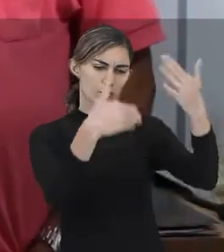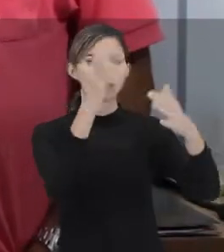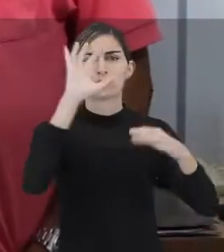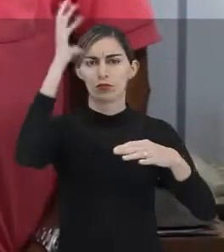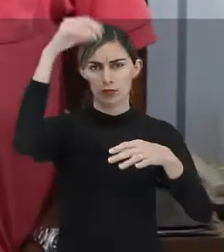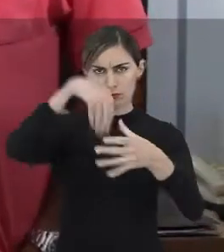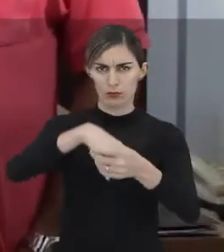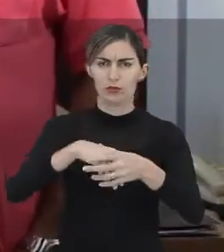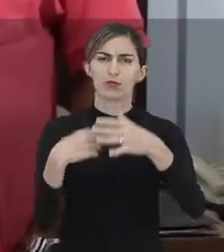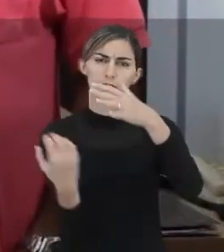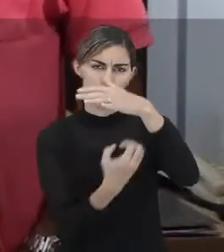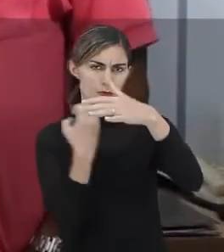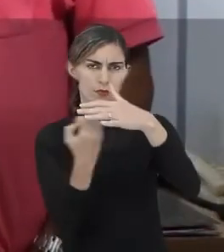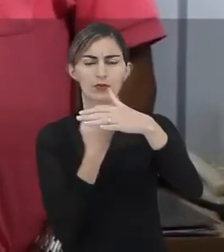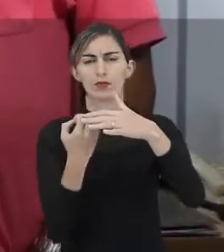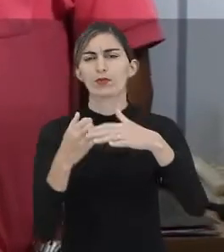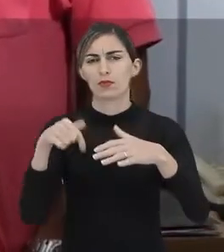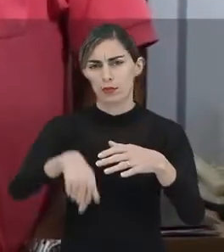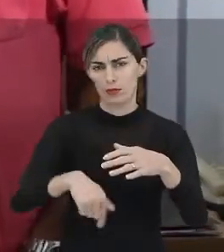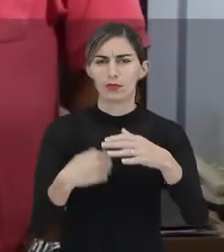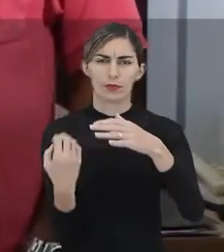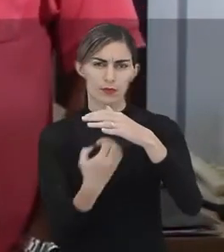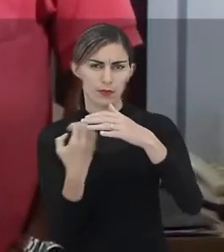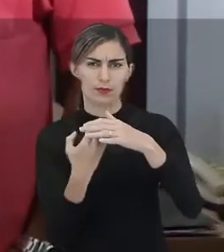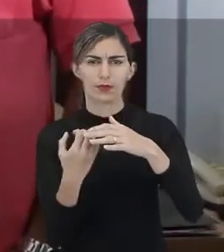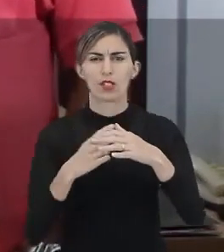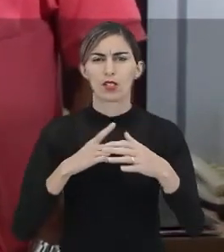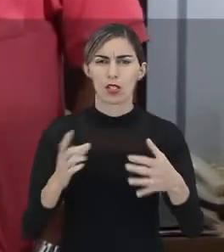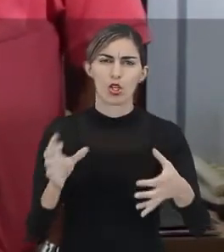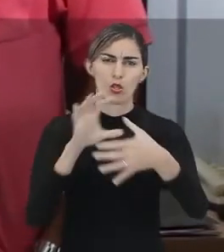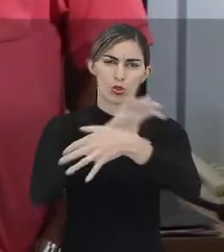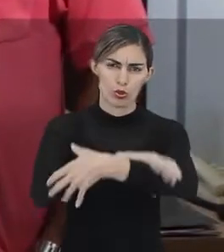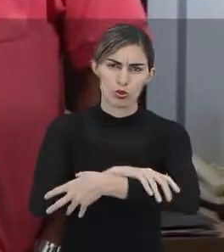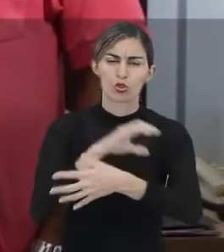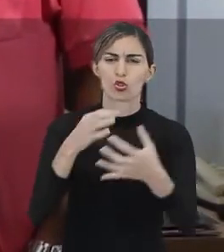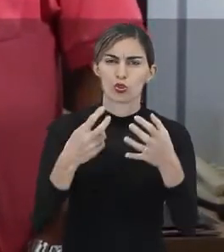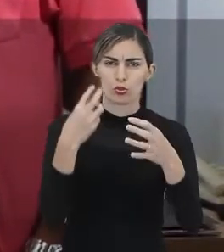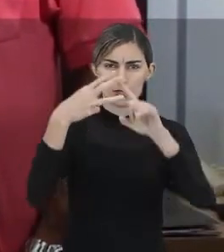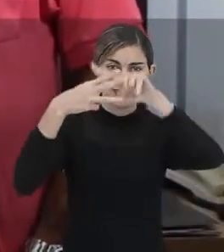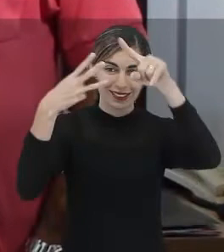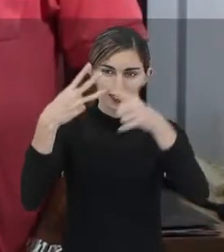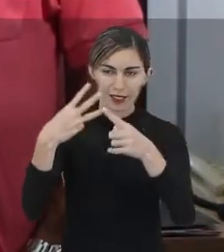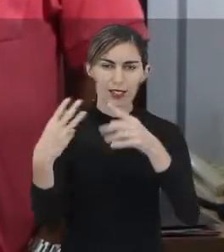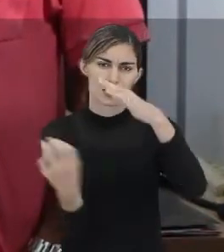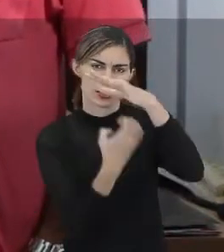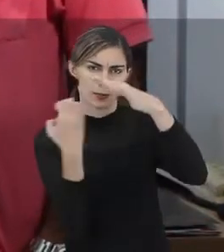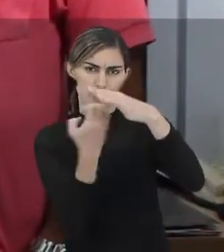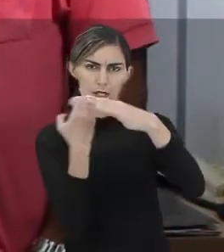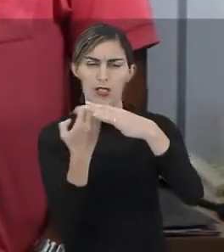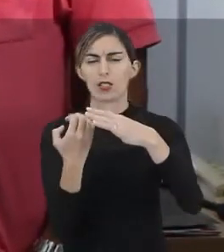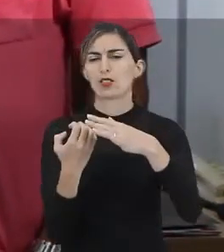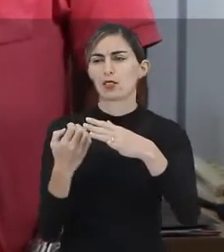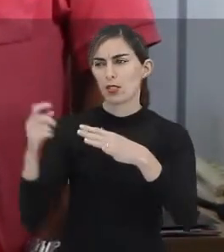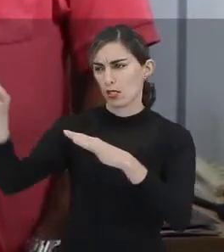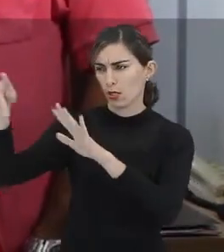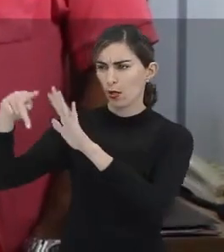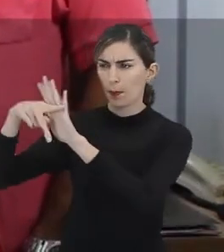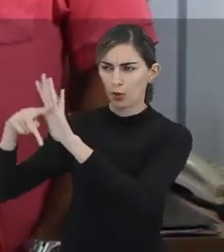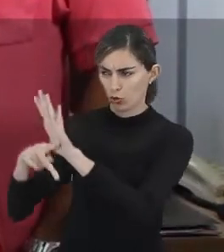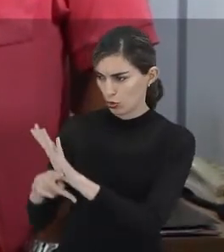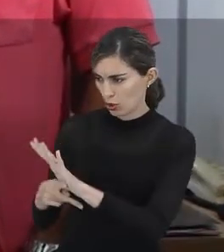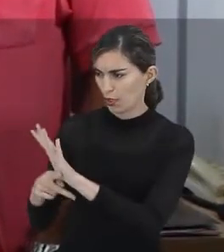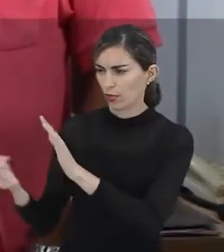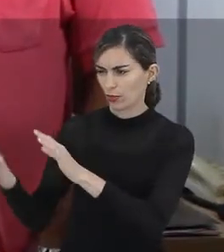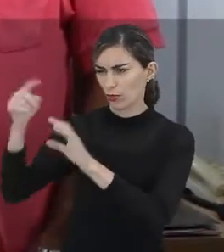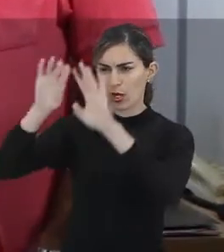que acontece aqui na empresa é o seguinte: aqui a empresa ela é uma sociedade entre três empresas, NuMolde, a MV Projeto e